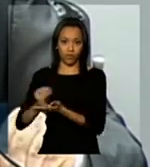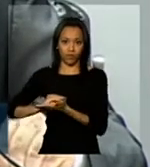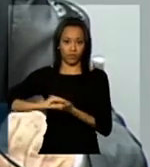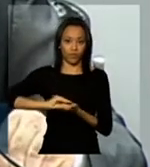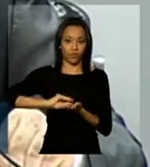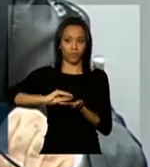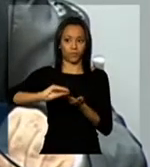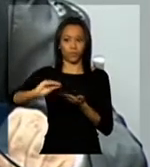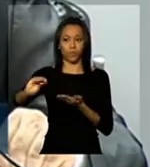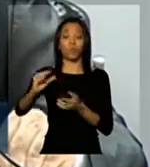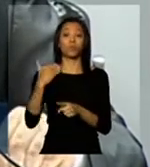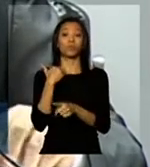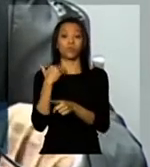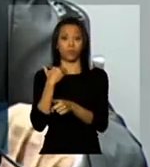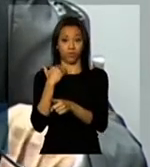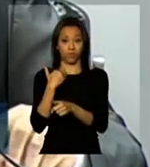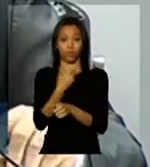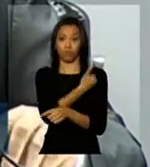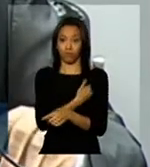os bancos públicos.